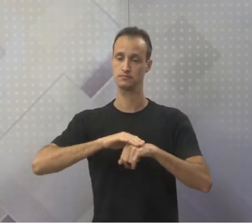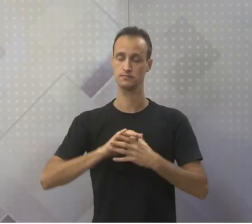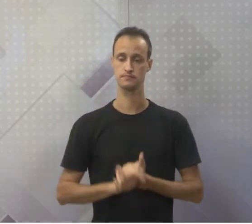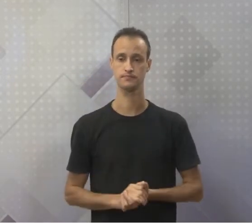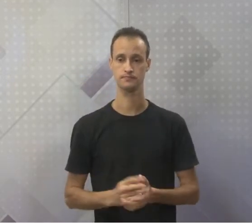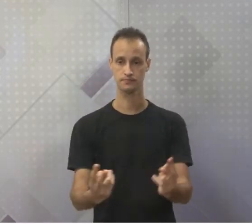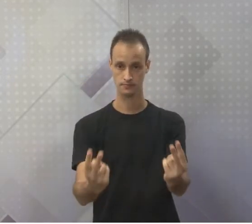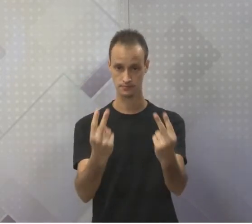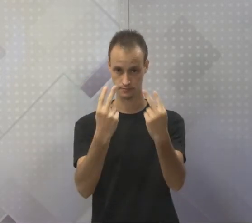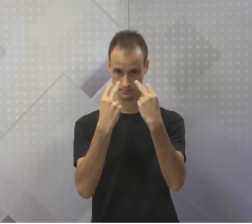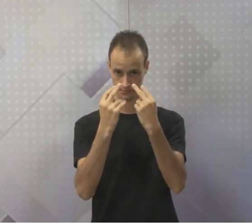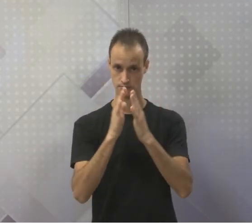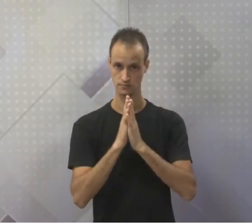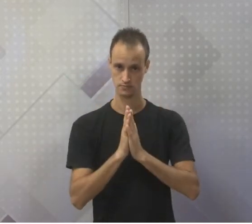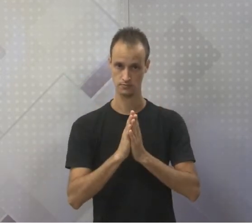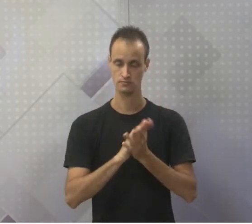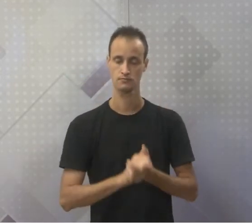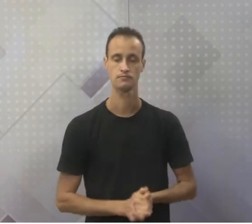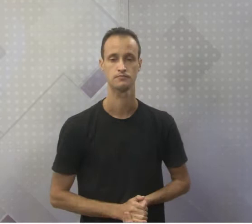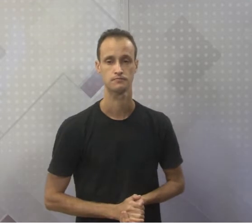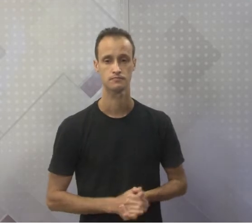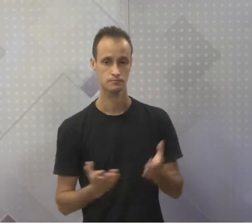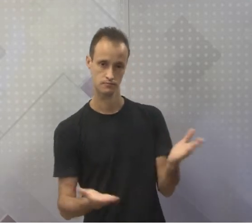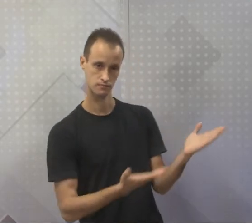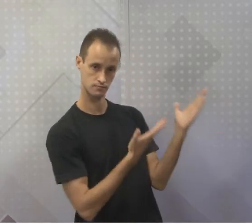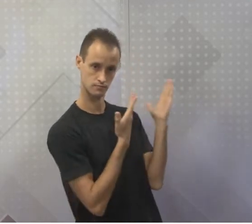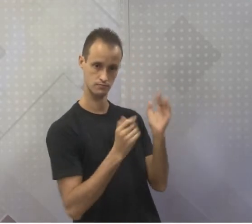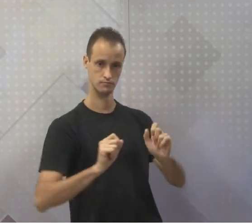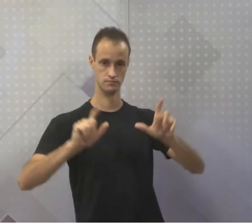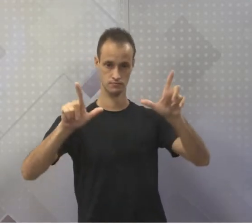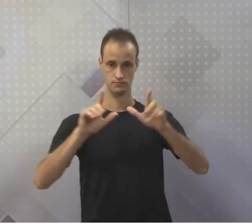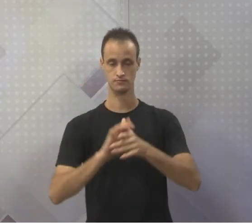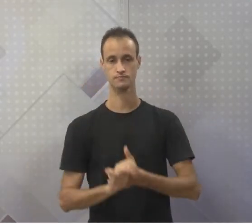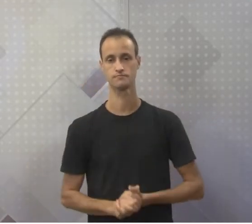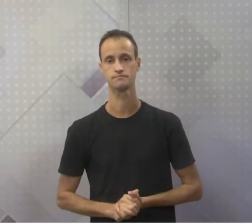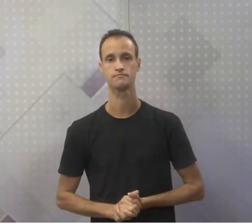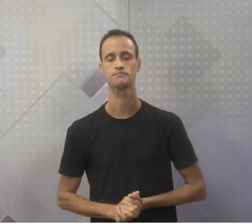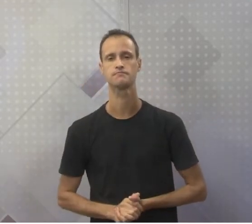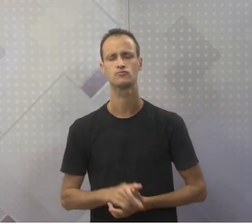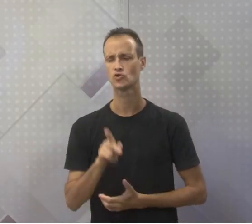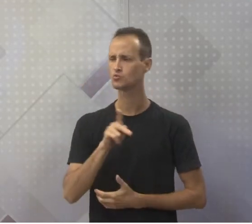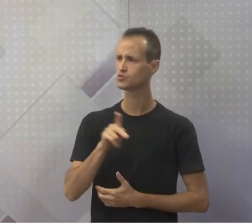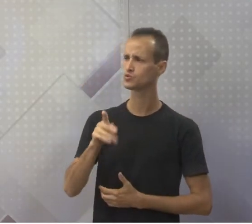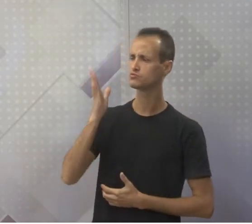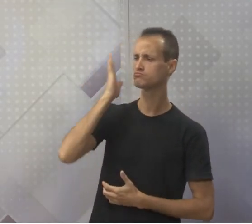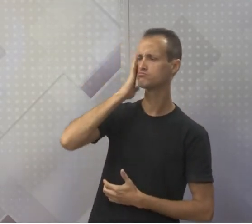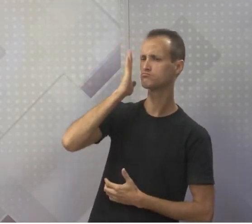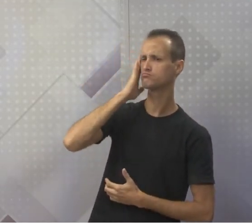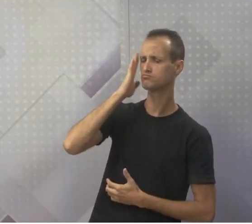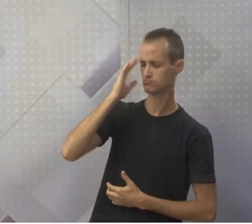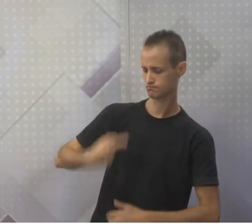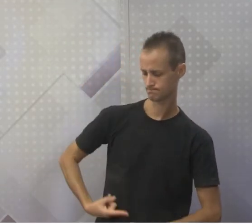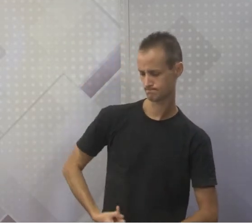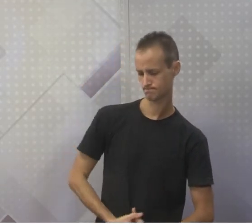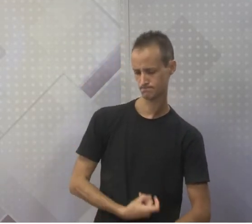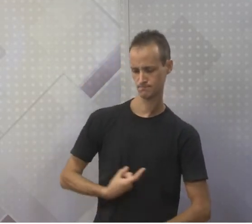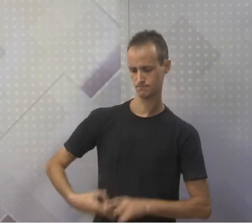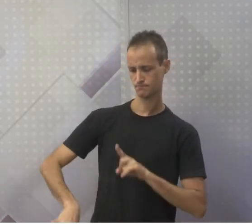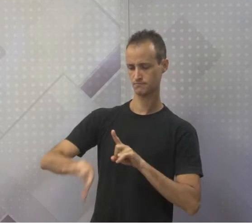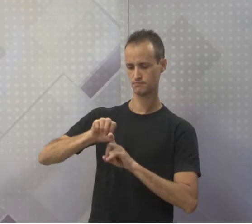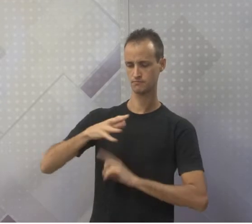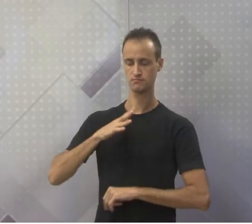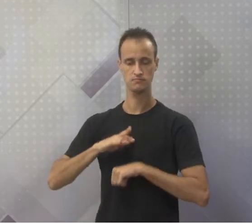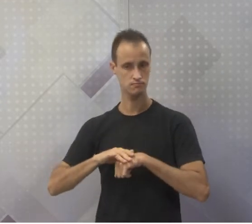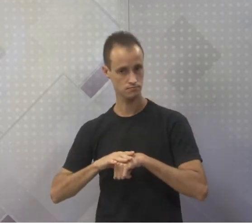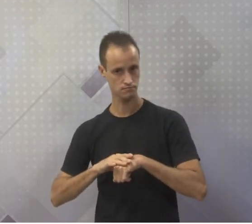aqui comigo, por favor. Olha o slide, né? Professor, eu sei o que é ascaridíase, eu